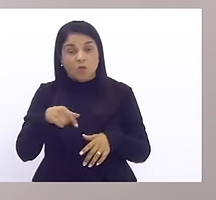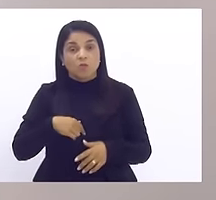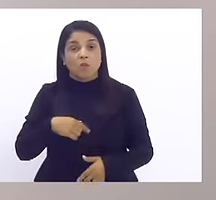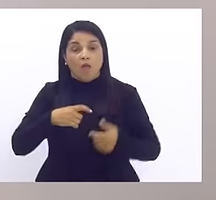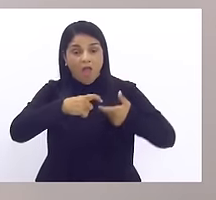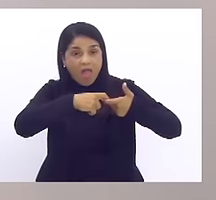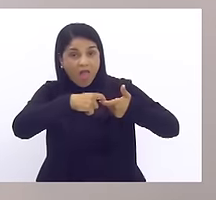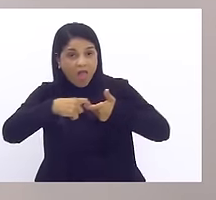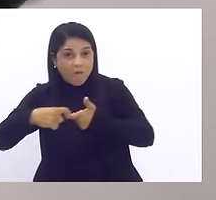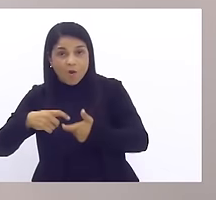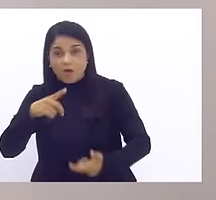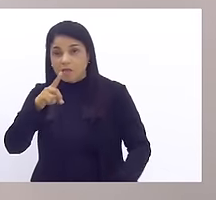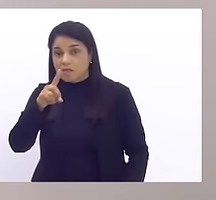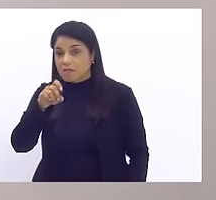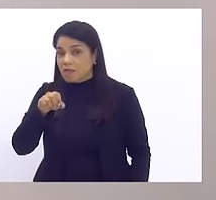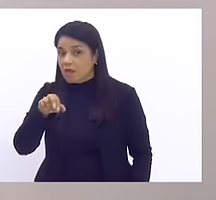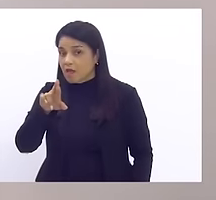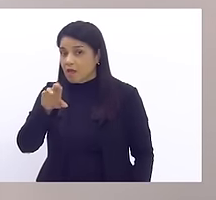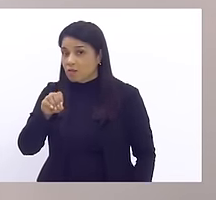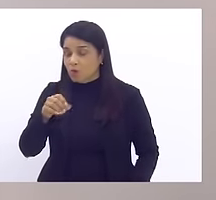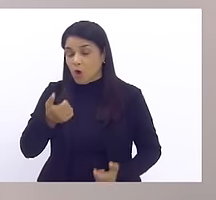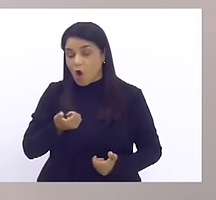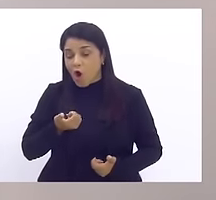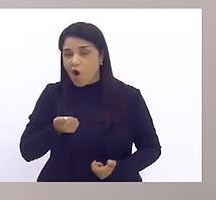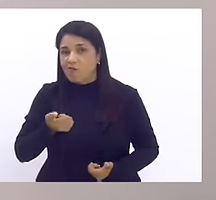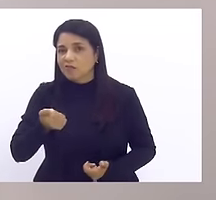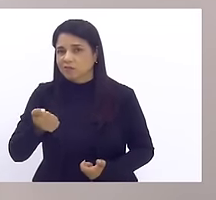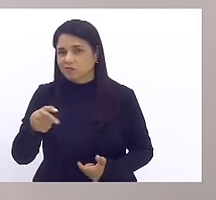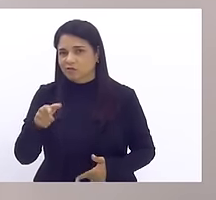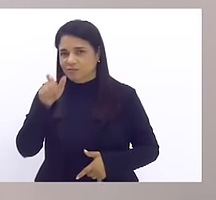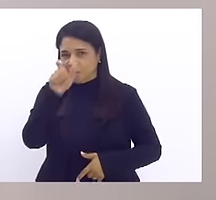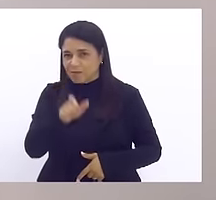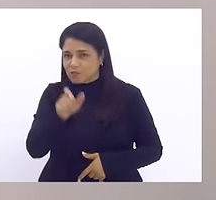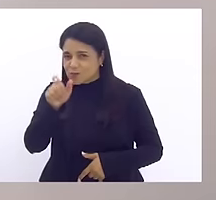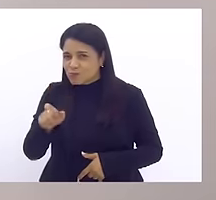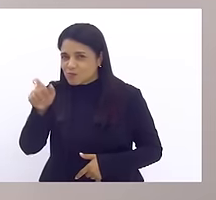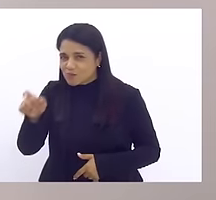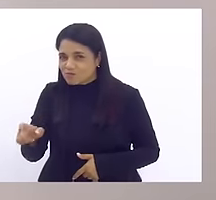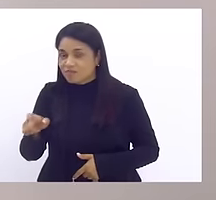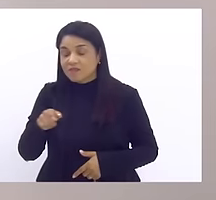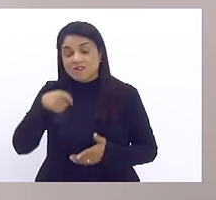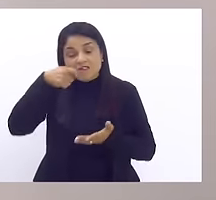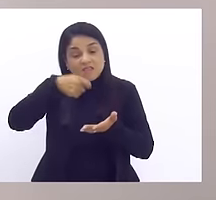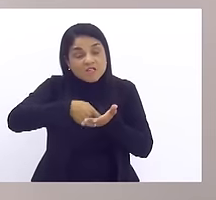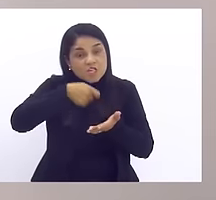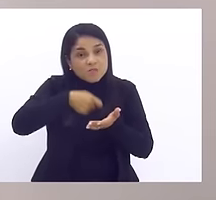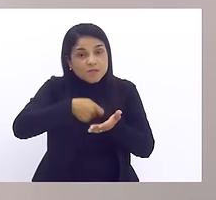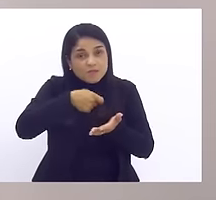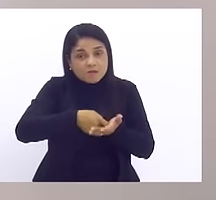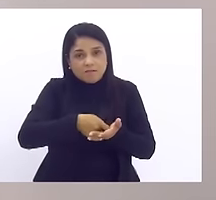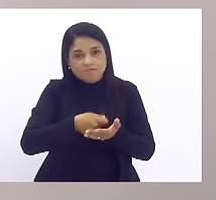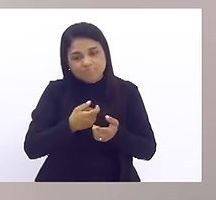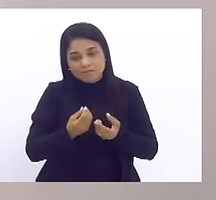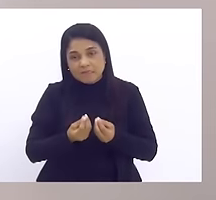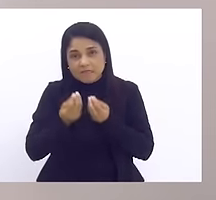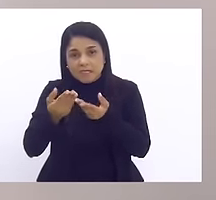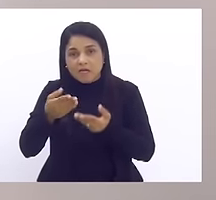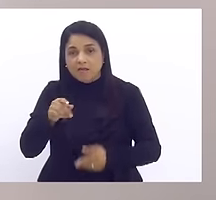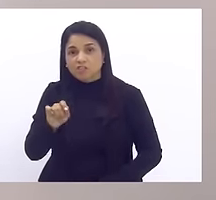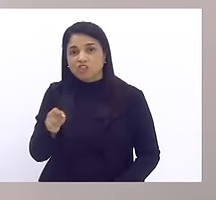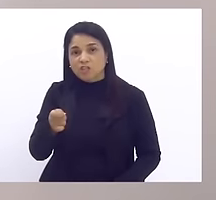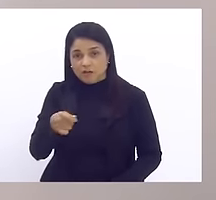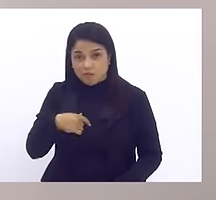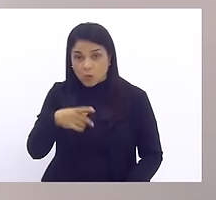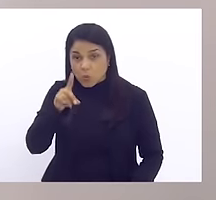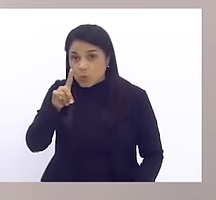na rua fazendo covardia com as pessoas e eu tô lhe afirmando essas pessoas são obrigadas a entregar a chave do carro o Detro tem conhecimento